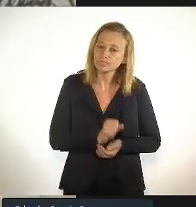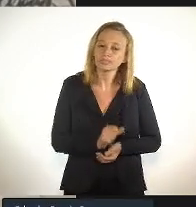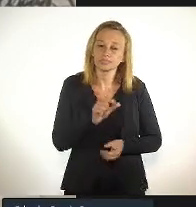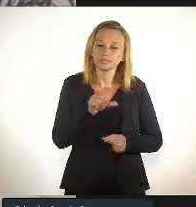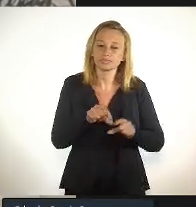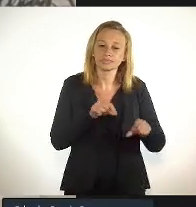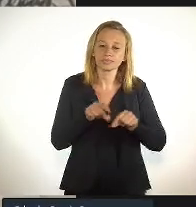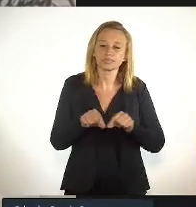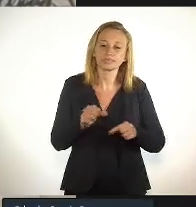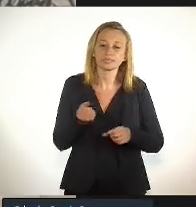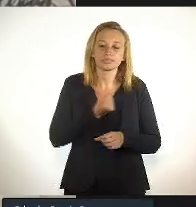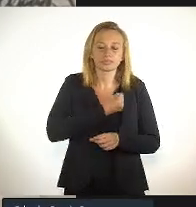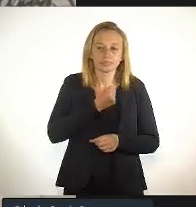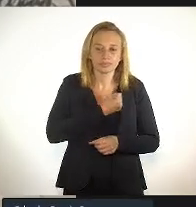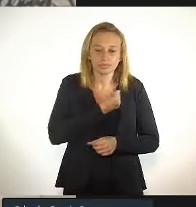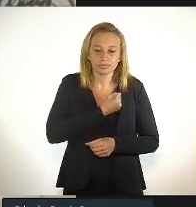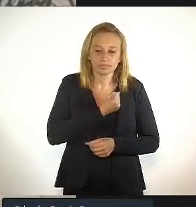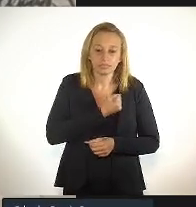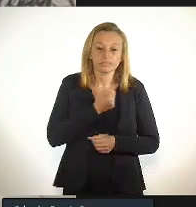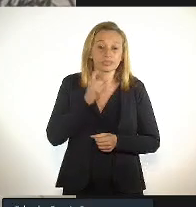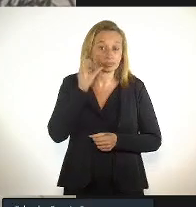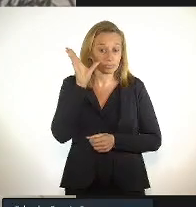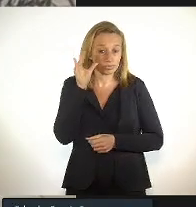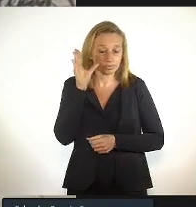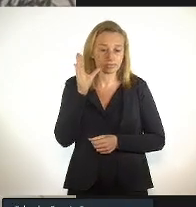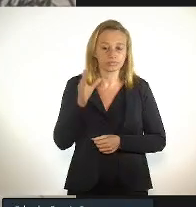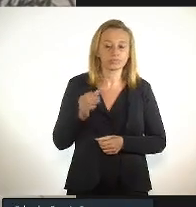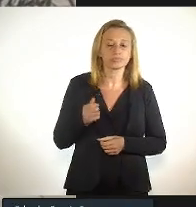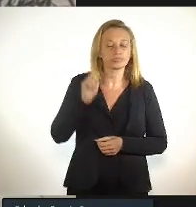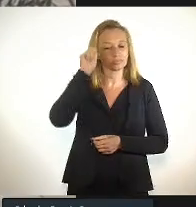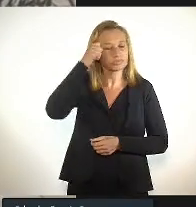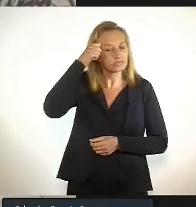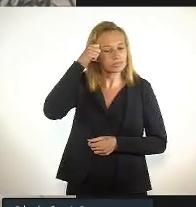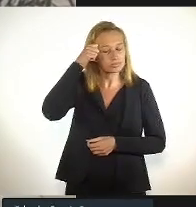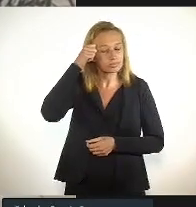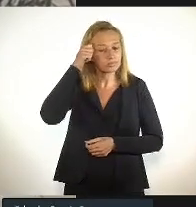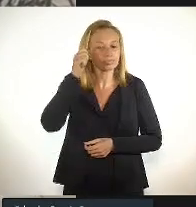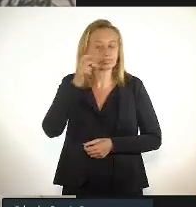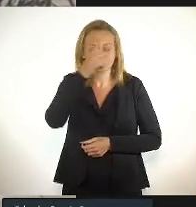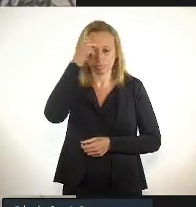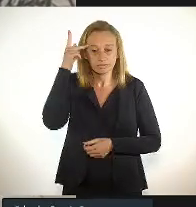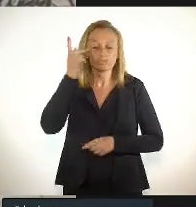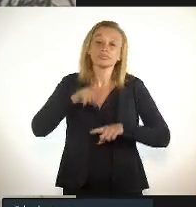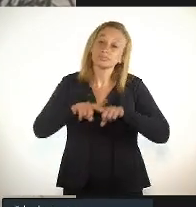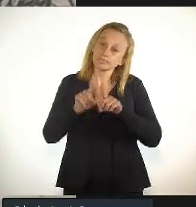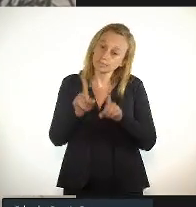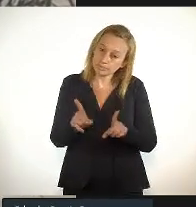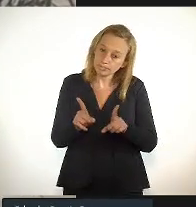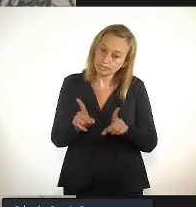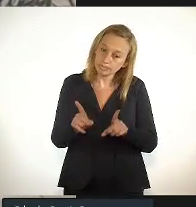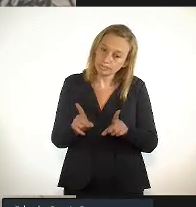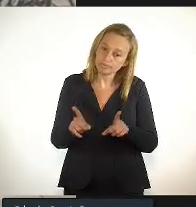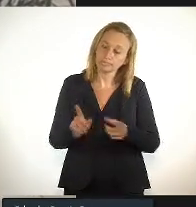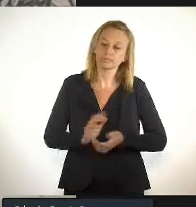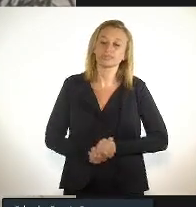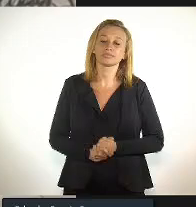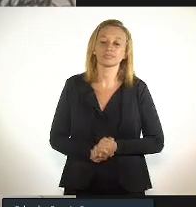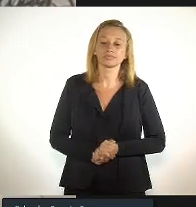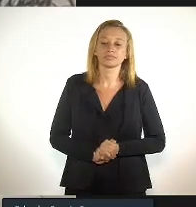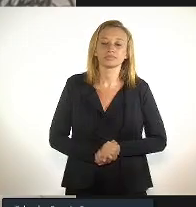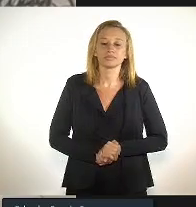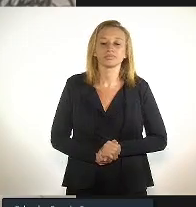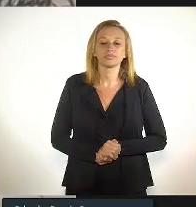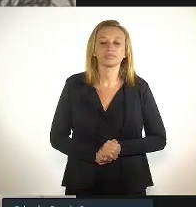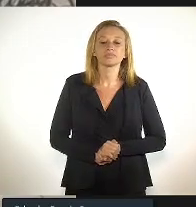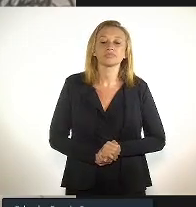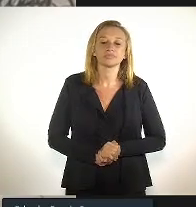um número muito interessante de negros e negras, mas que ainda assim está aquém daquilo